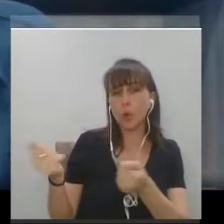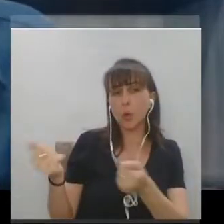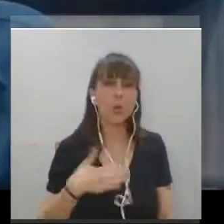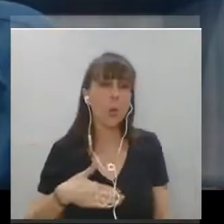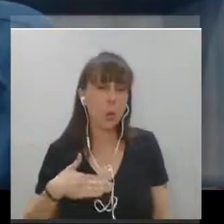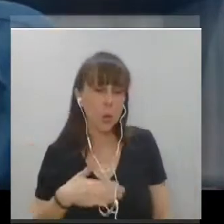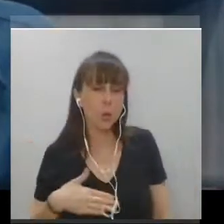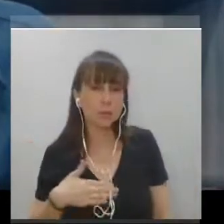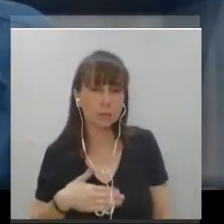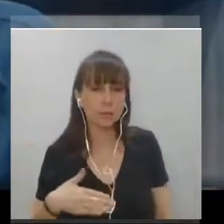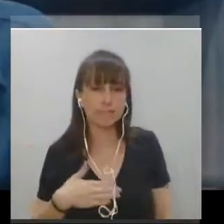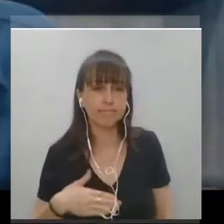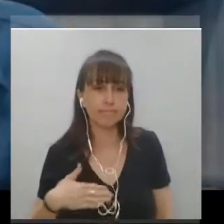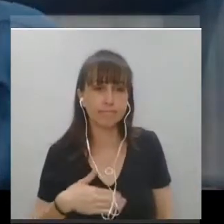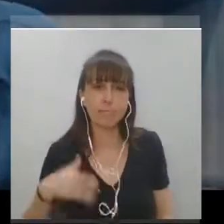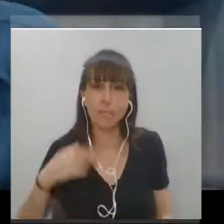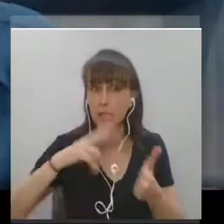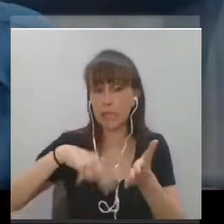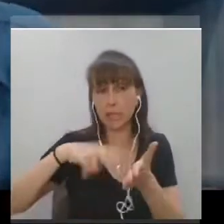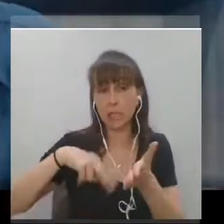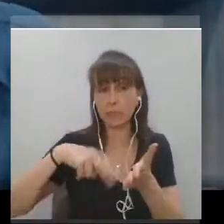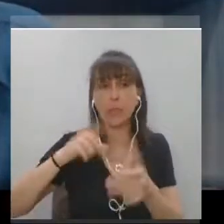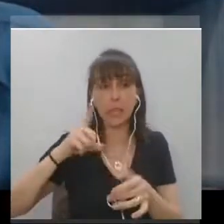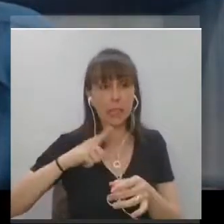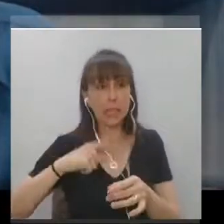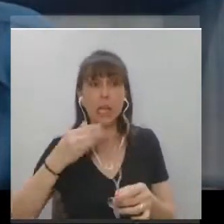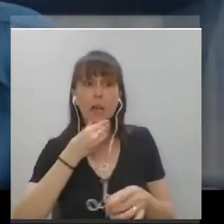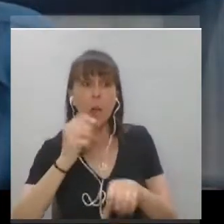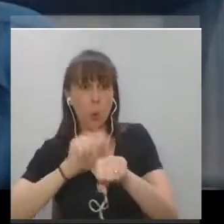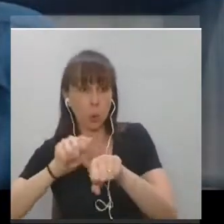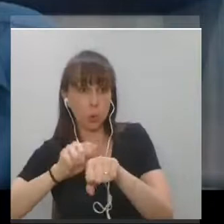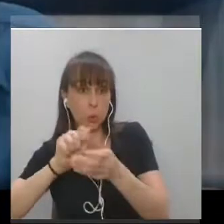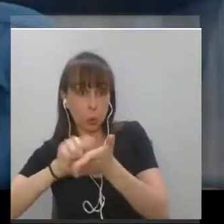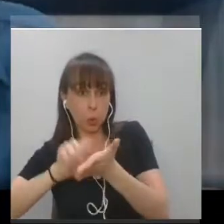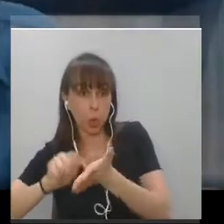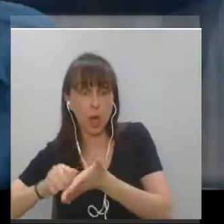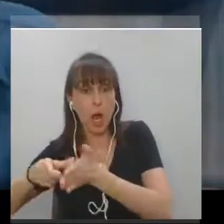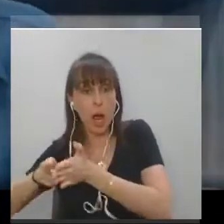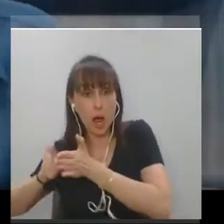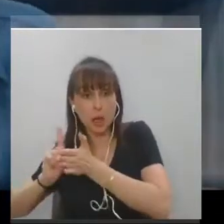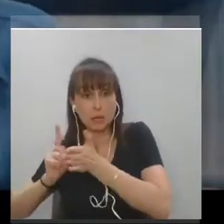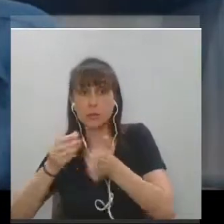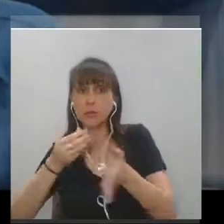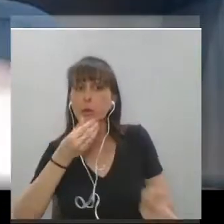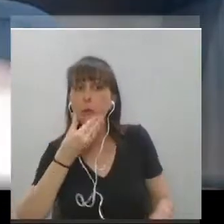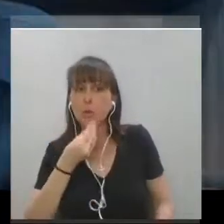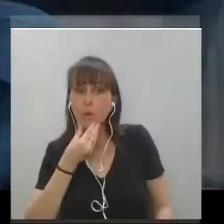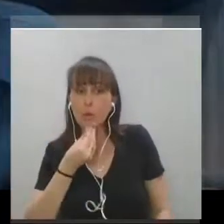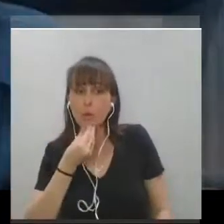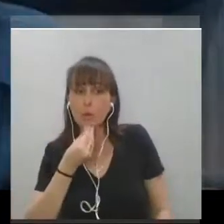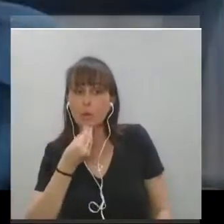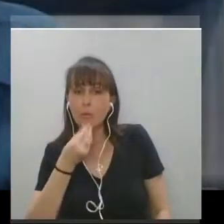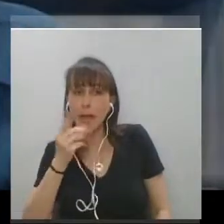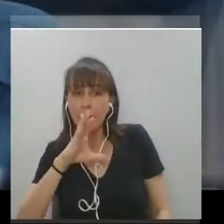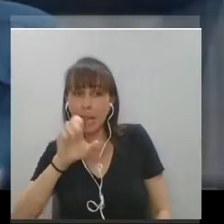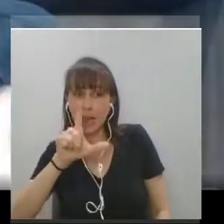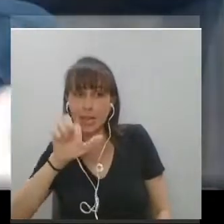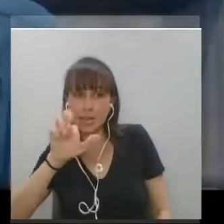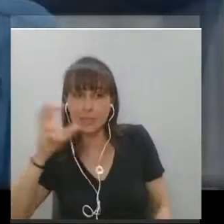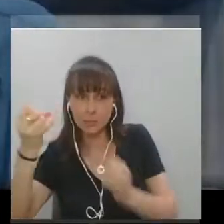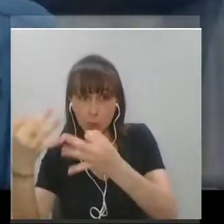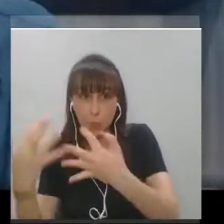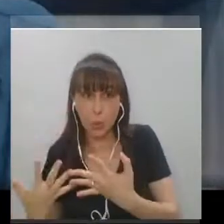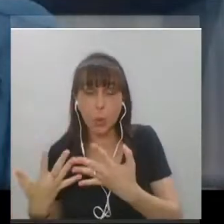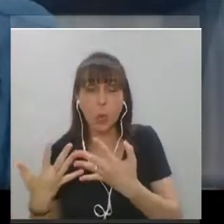essa dica, né? Primeiro comece a ler tudo que você achar pela frente, né? Leia livros de entretenimento, leia livros